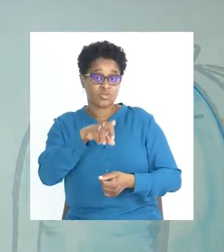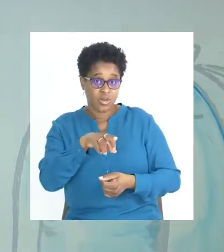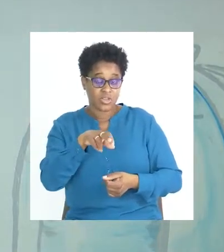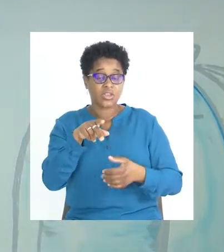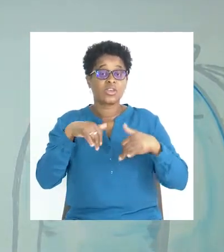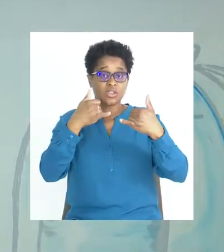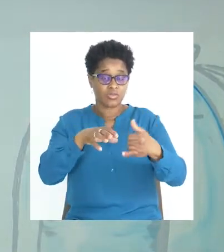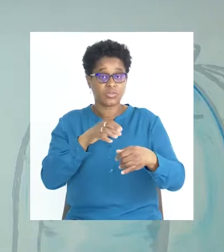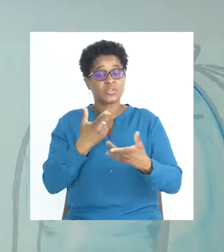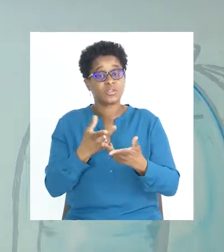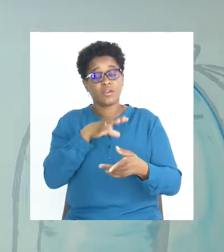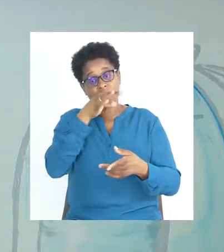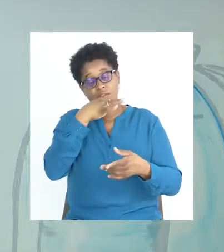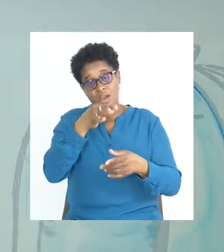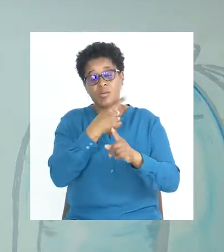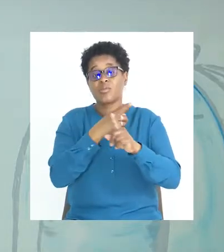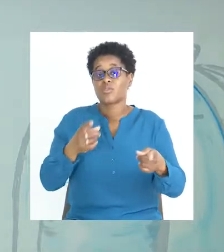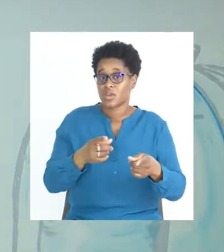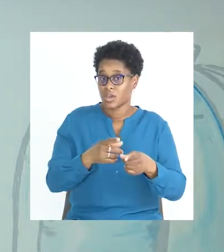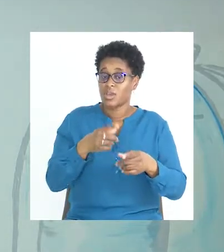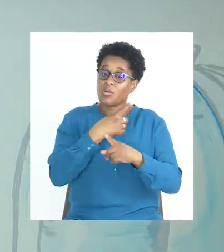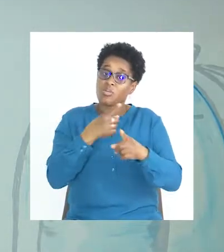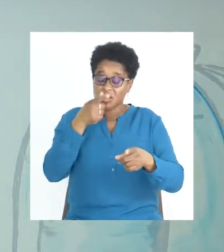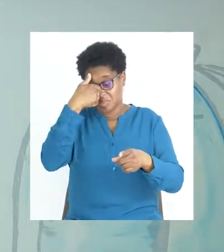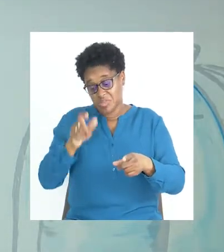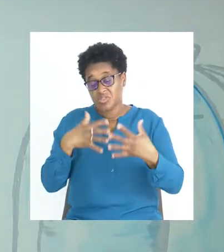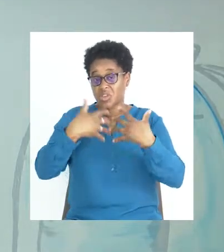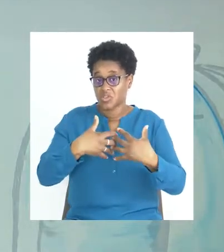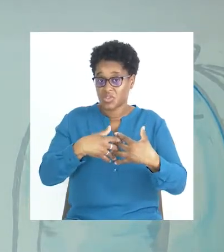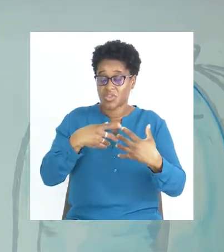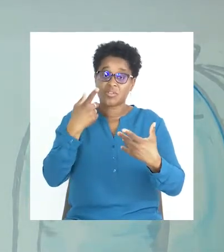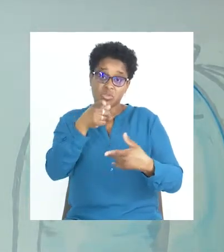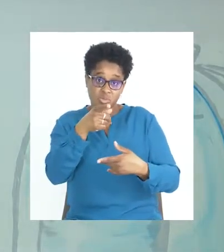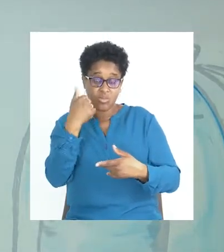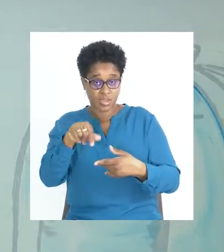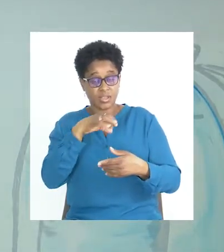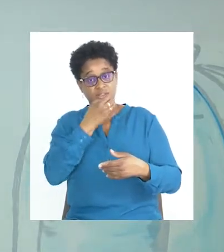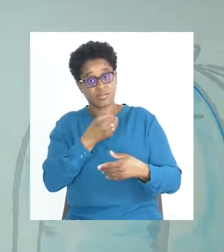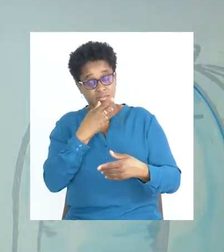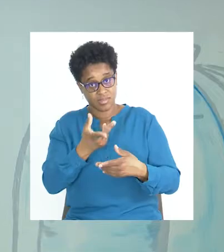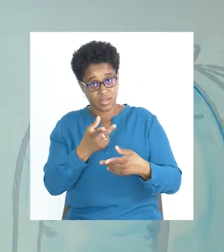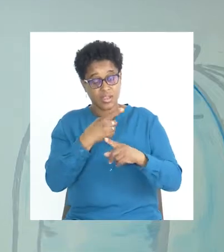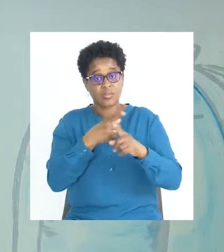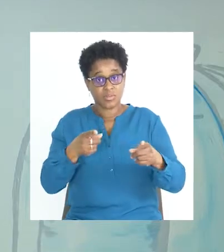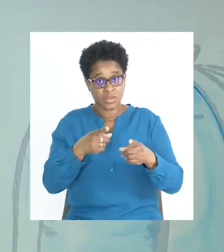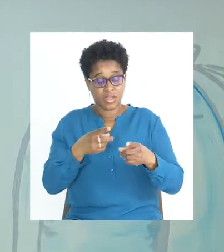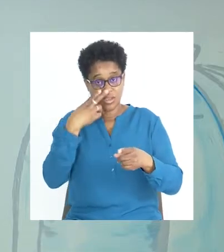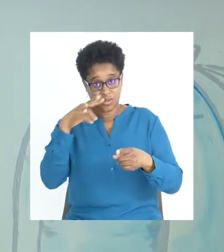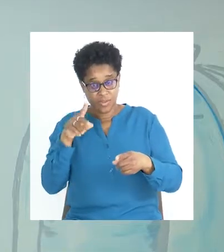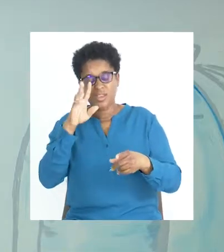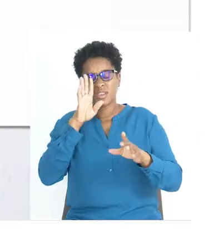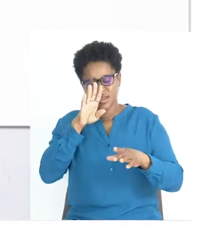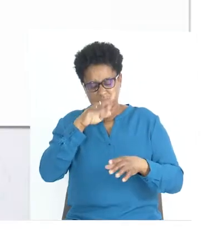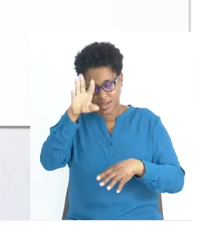justificas porque alguém poderá ficar na dúvida. Tu tens de justificar para poder clarear e ver se de facto estás a dominar a matéria. Está